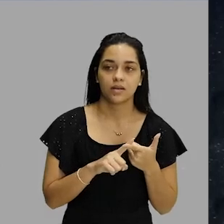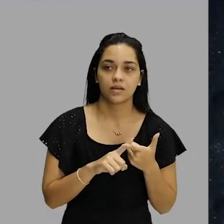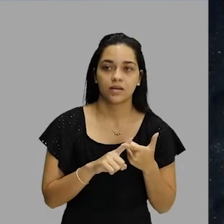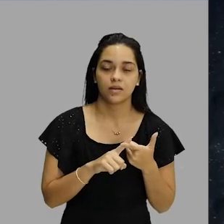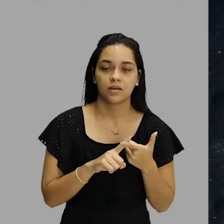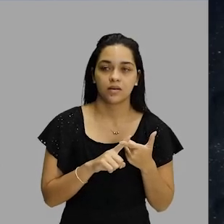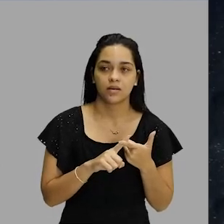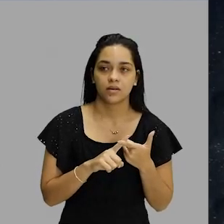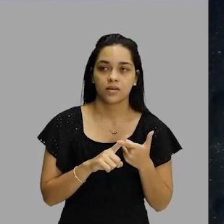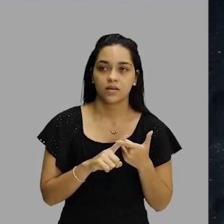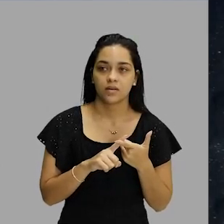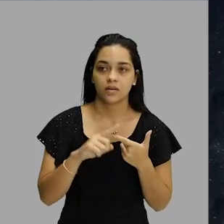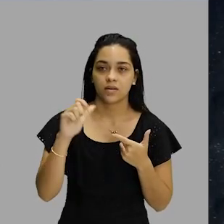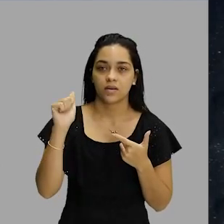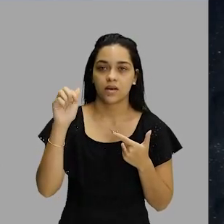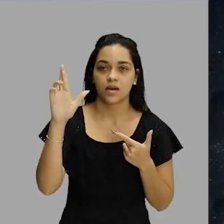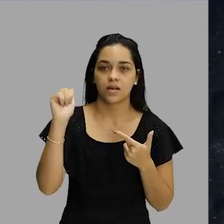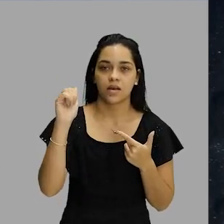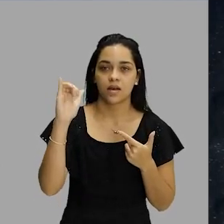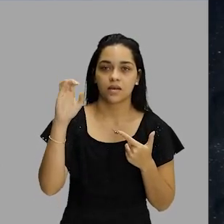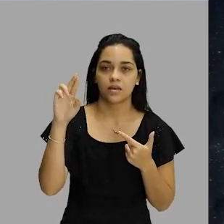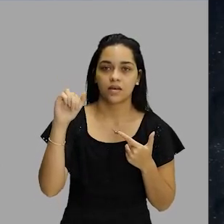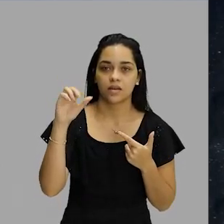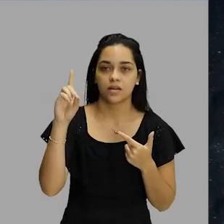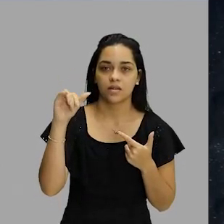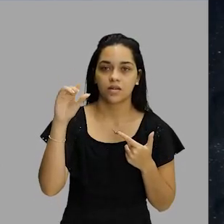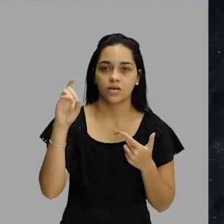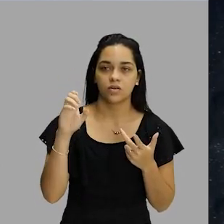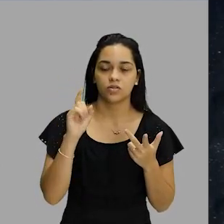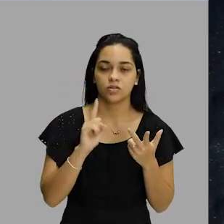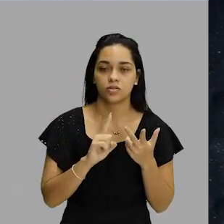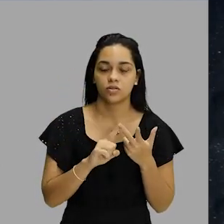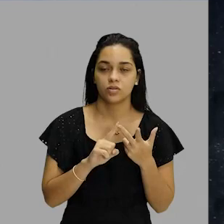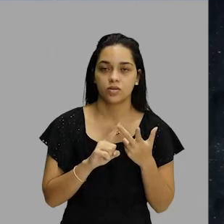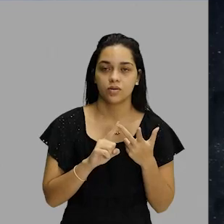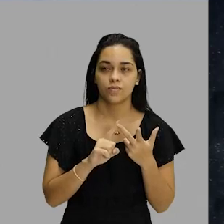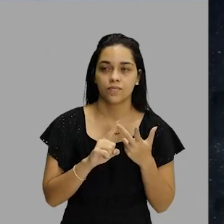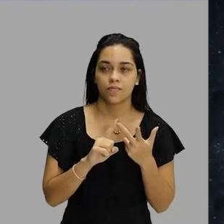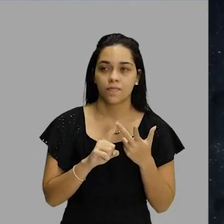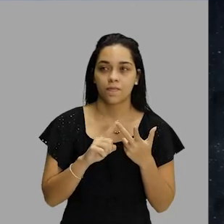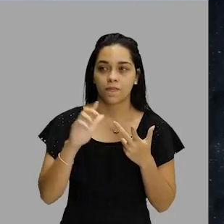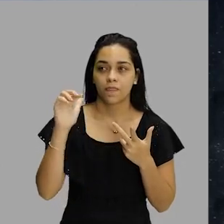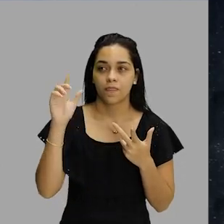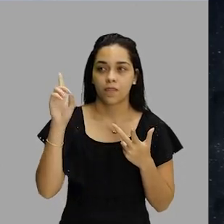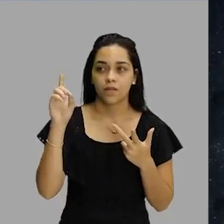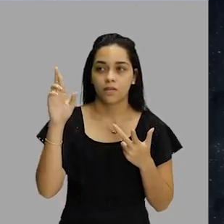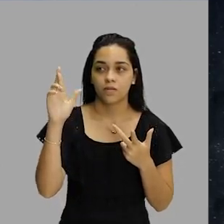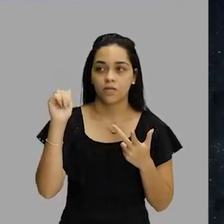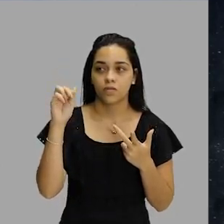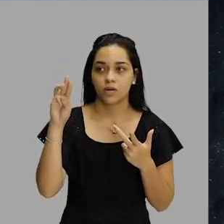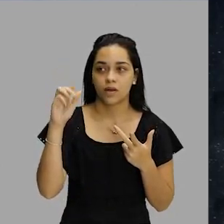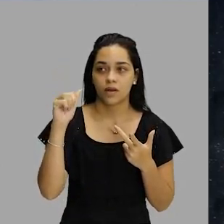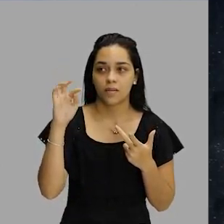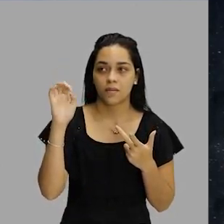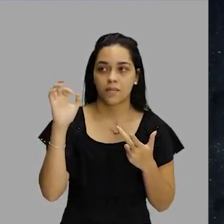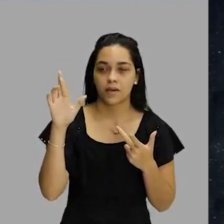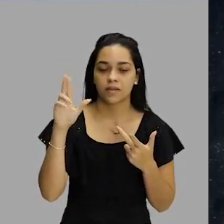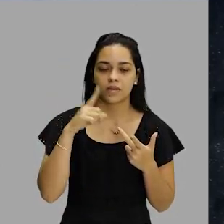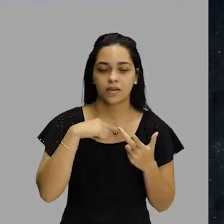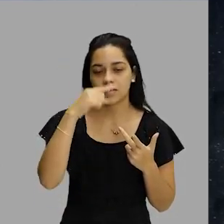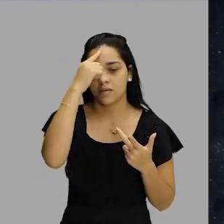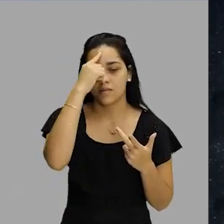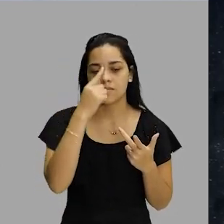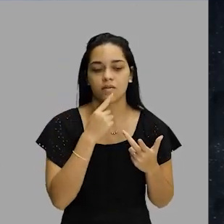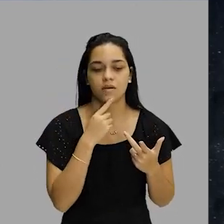intermediariamente nós temos a aracnoide e mais internamente nós temos a dura mater, Então, tem até a figura aqui,